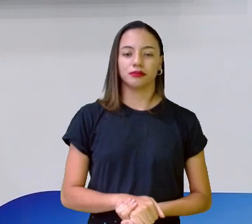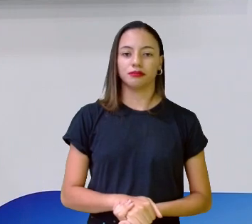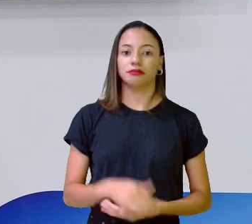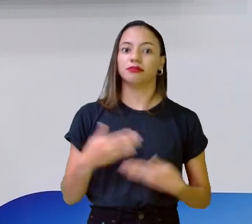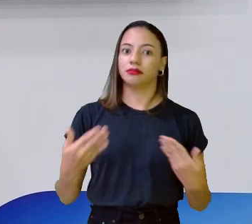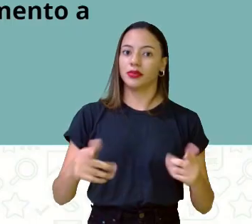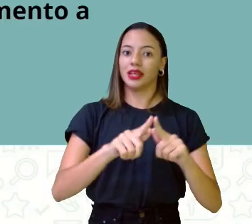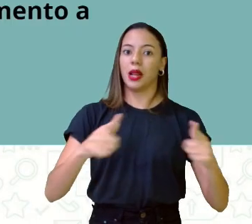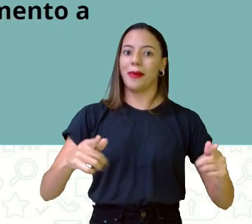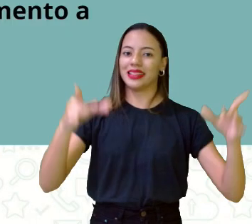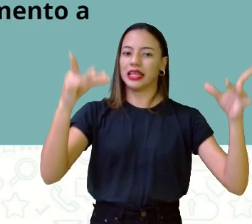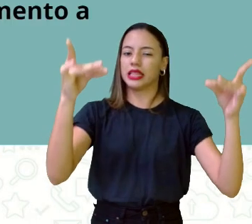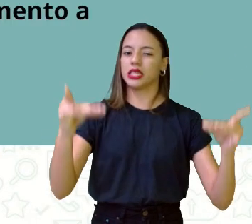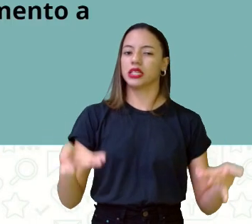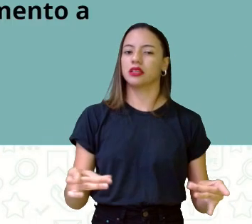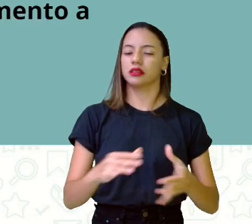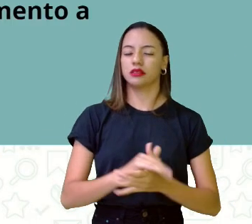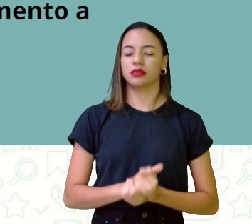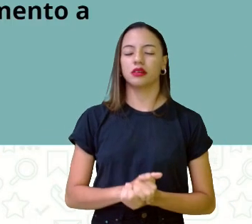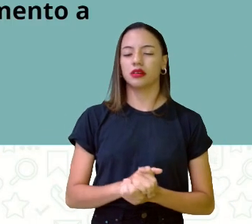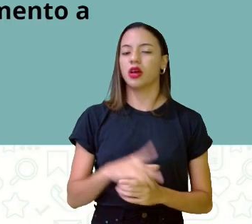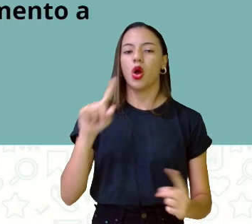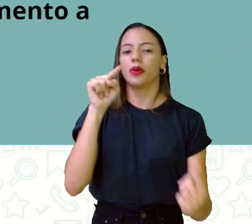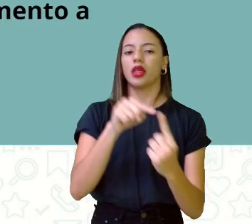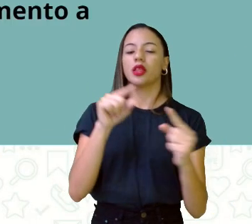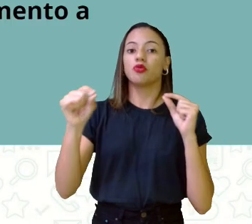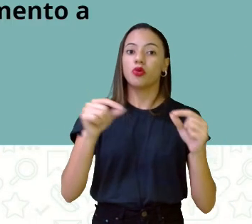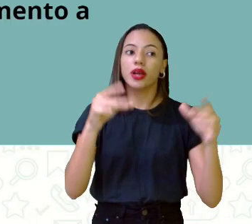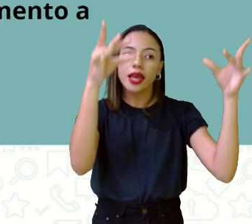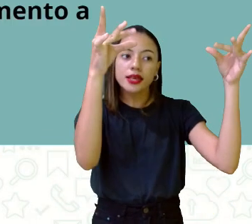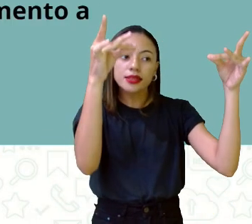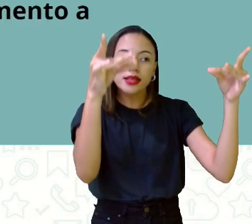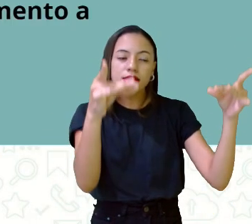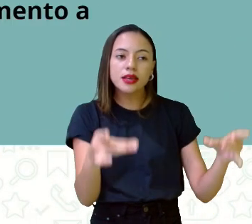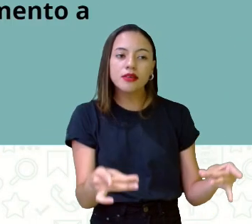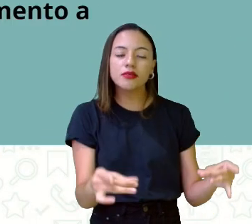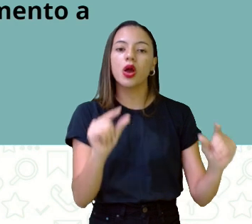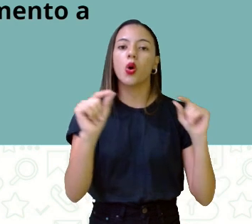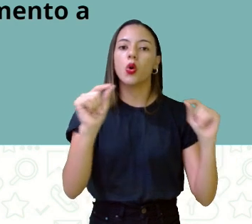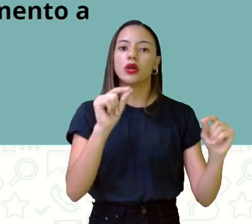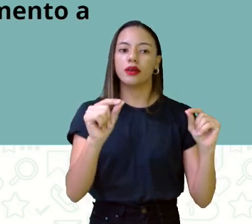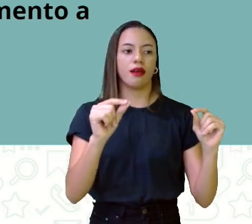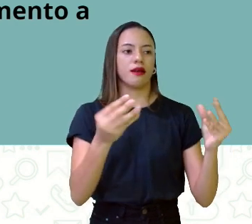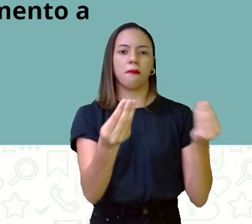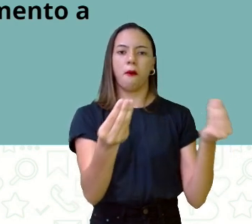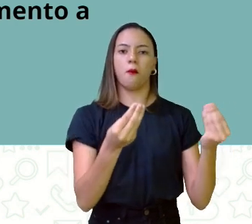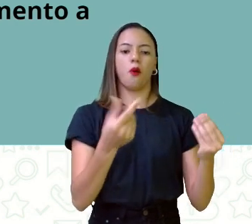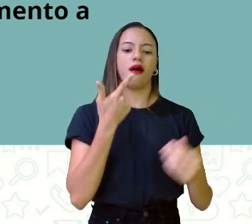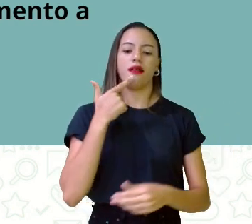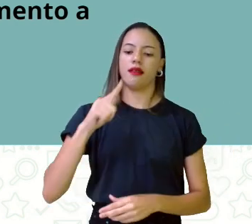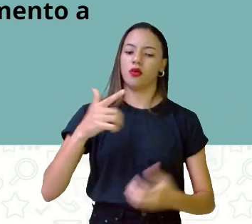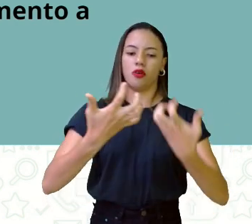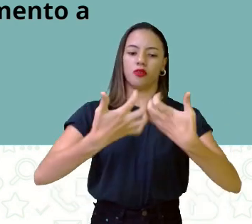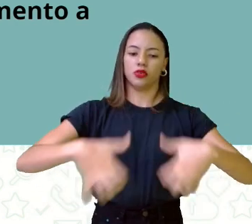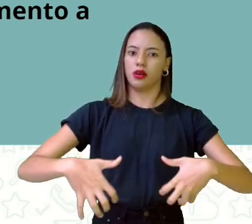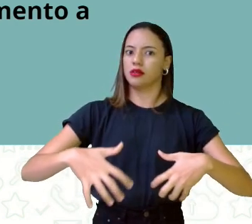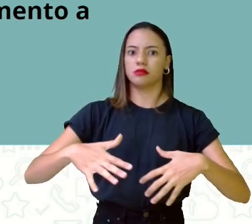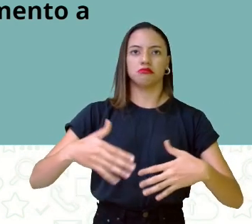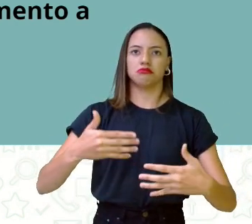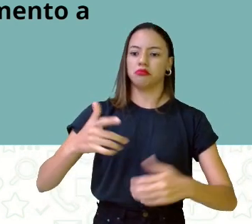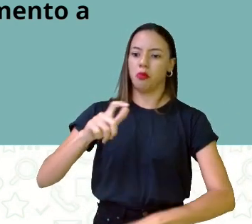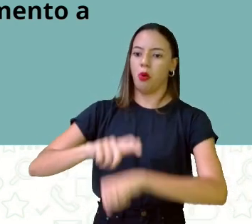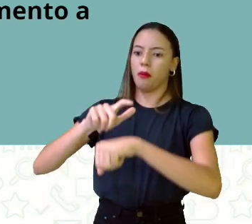gramática descritiva, não é? Ela busca descrever o mecanismo pelo qual uma língua funciona em um determinado momento